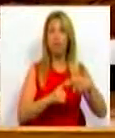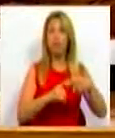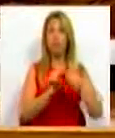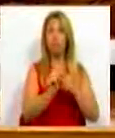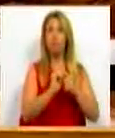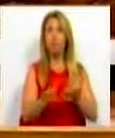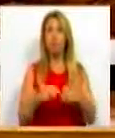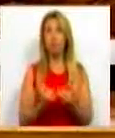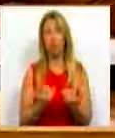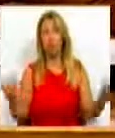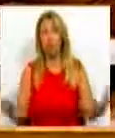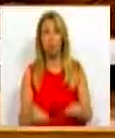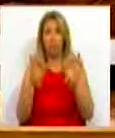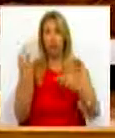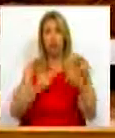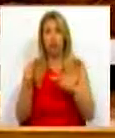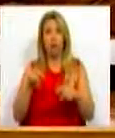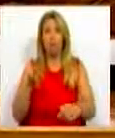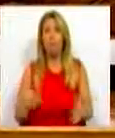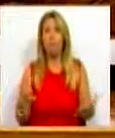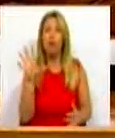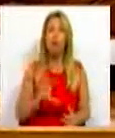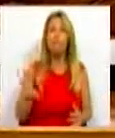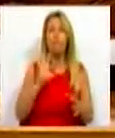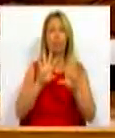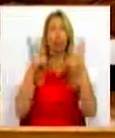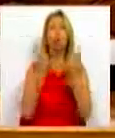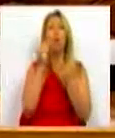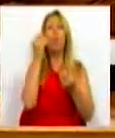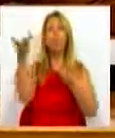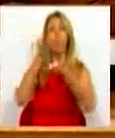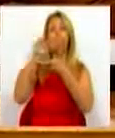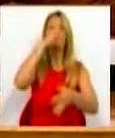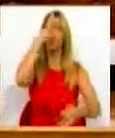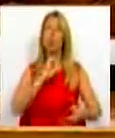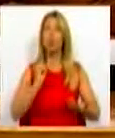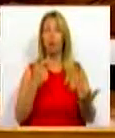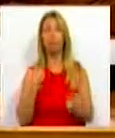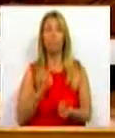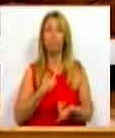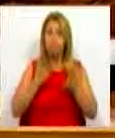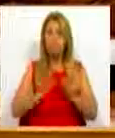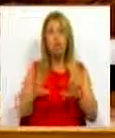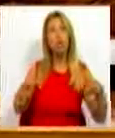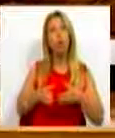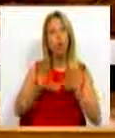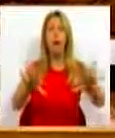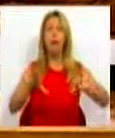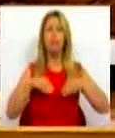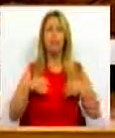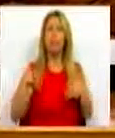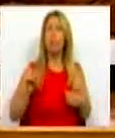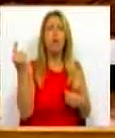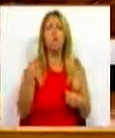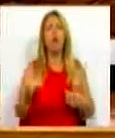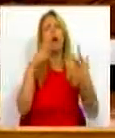outras obrigações como as fiscais e de um modo geral na relação com o Estado. É algo que devemos, coletivamente, aceitar não apenas